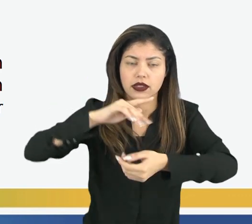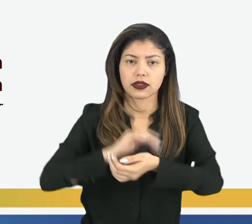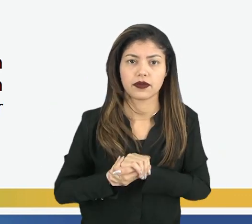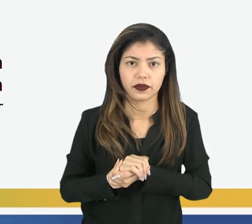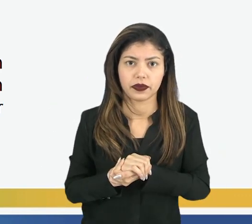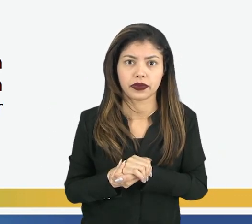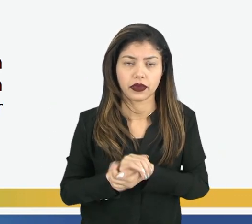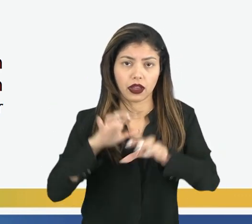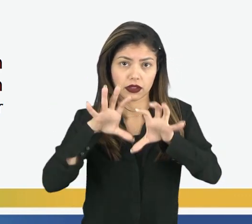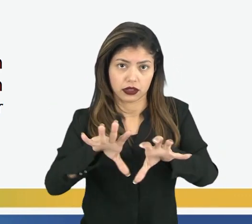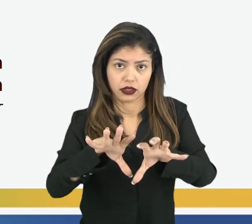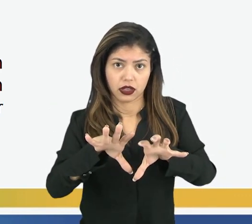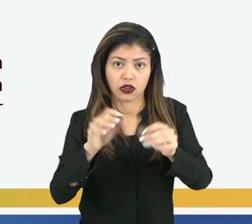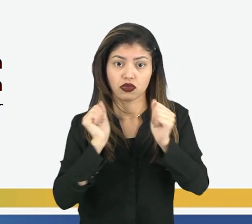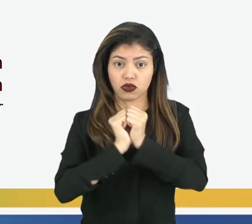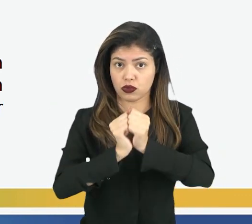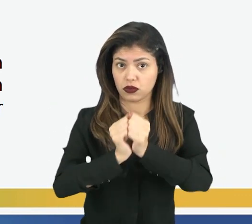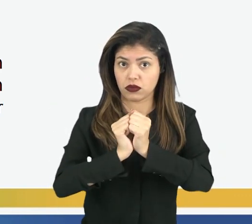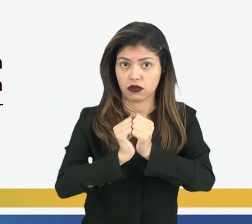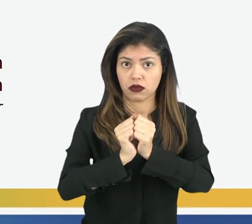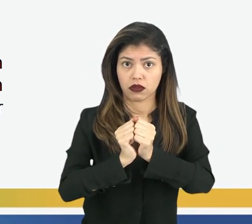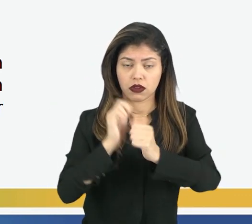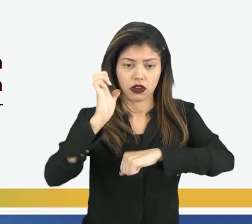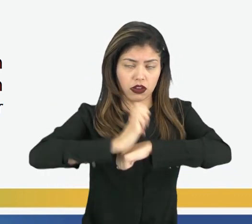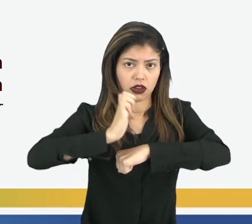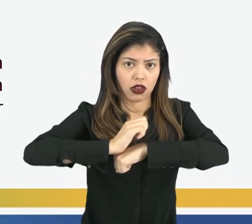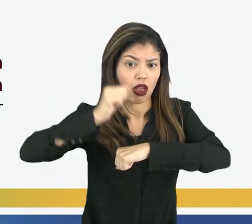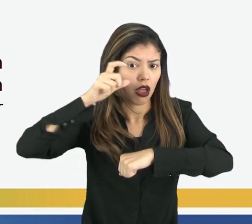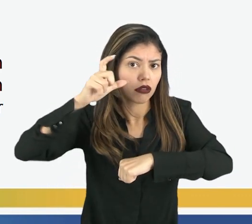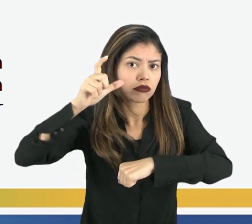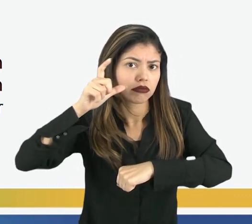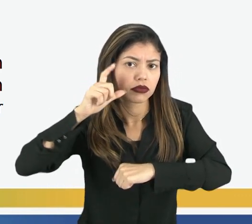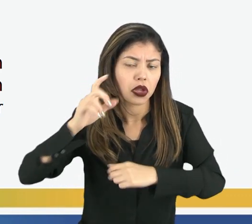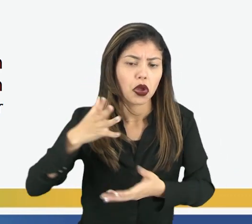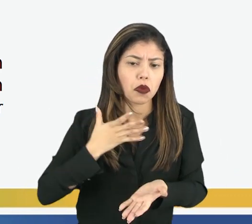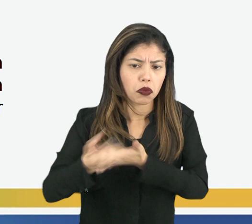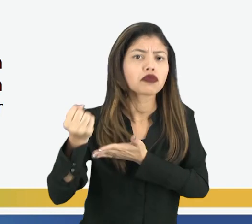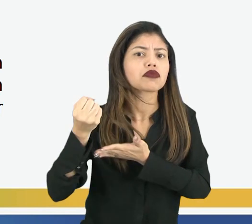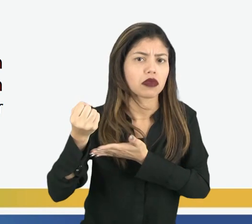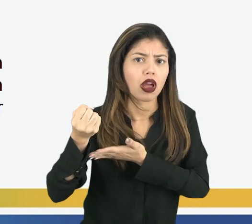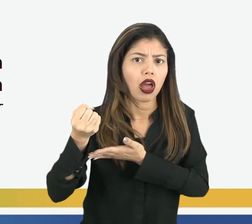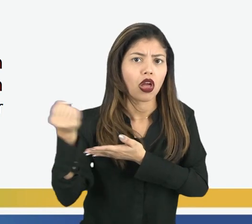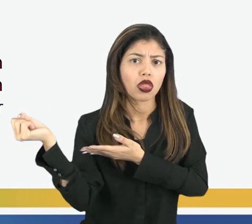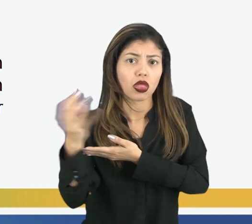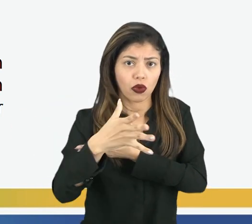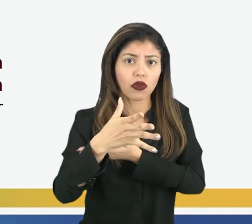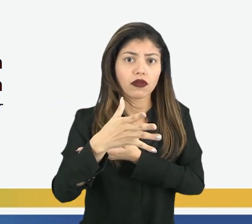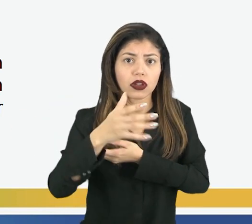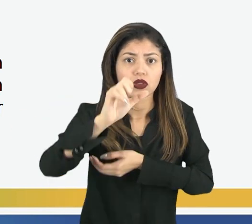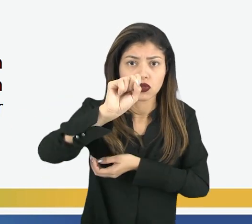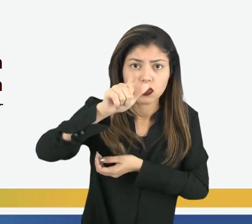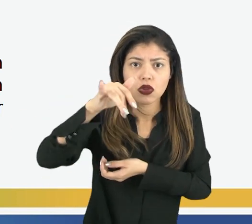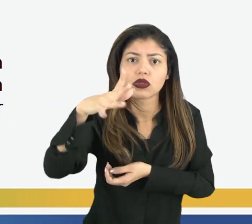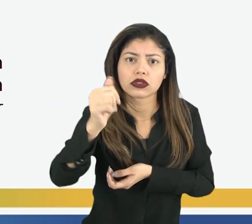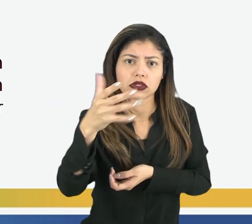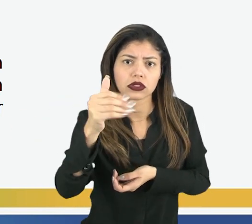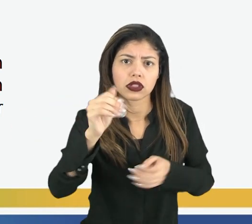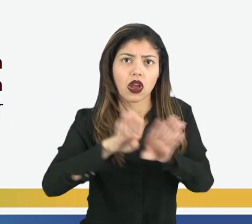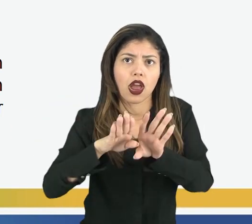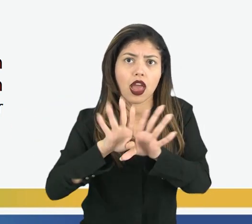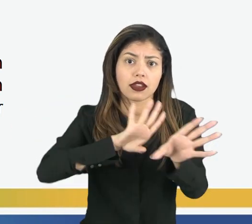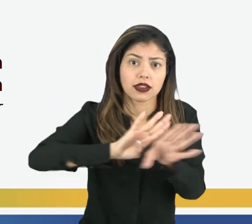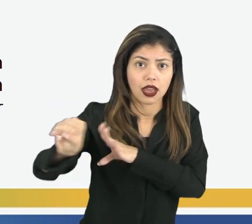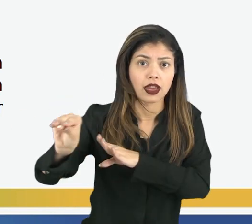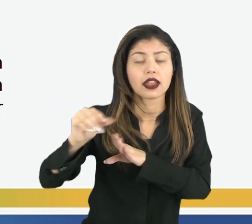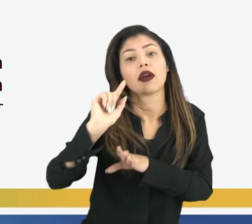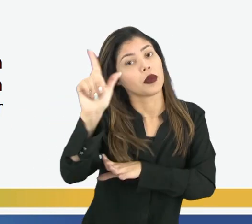E assim, juntos e em estado de alerta, podiam buscar e encontrar soluções e saídas para aquela censura, para